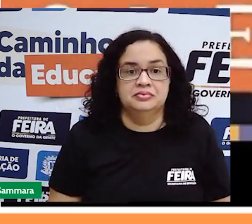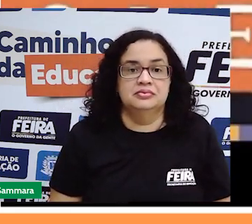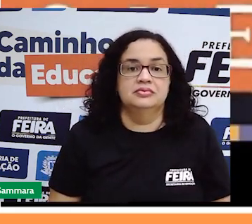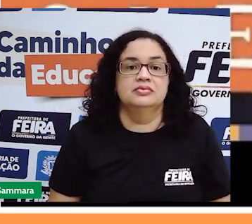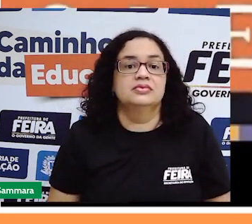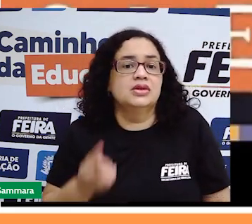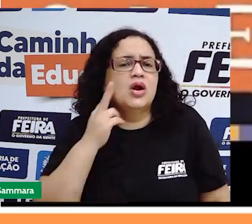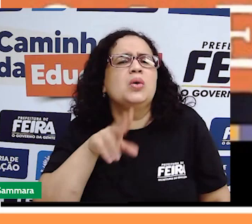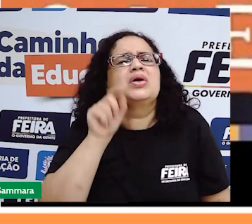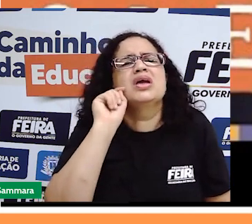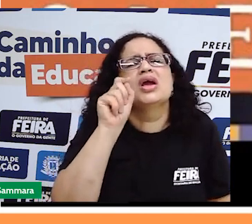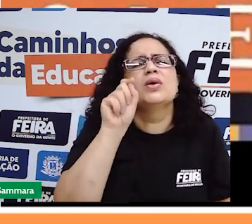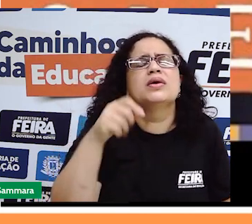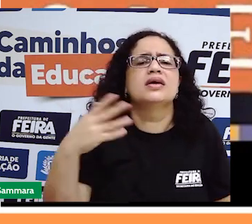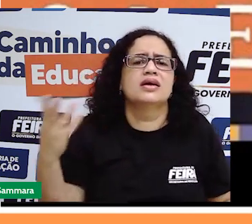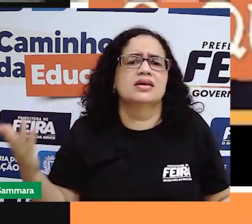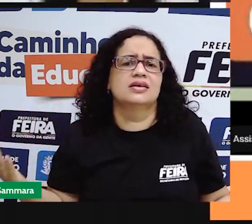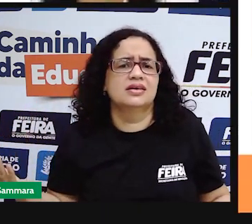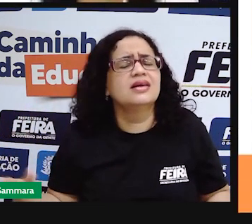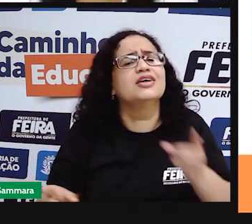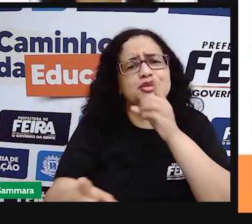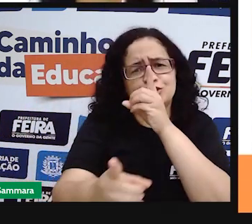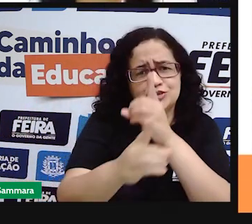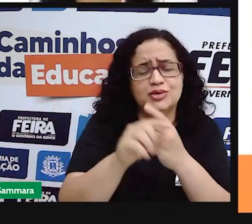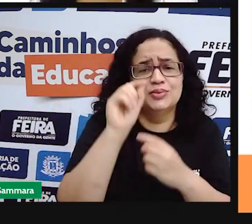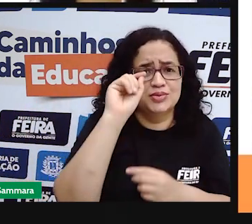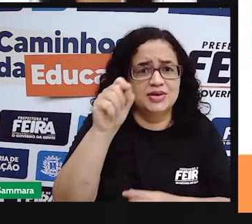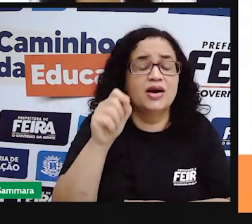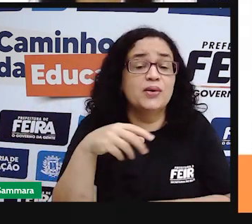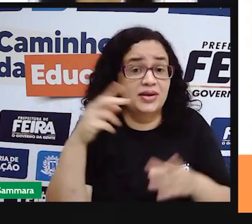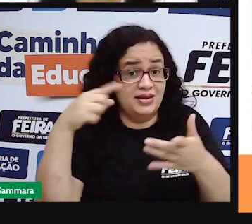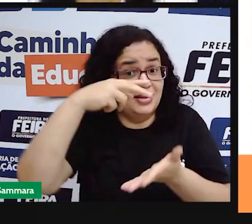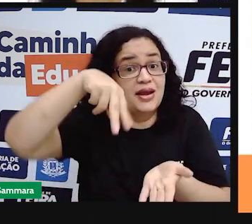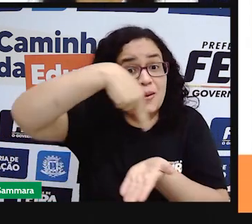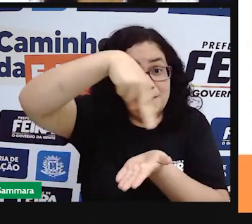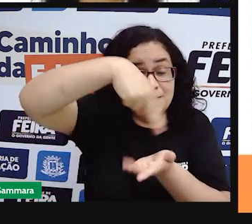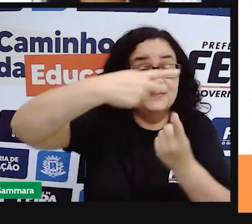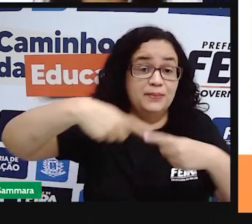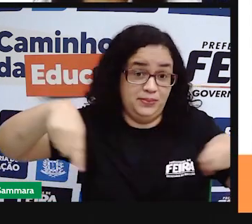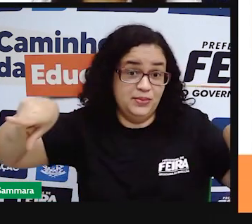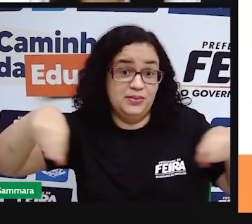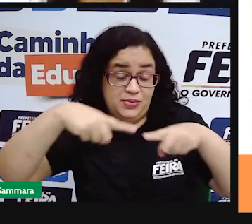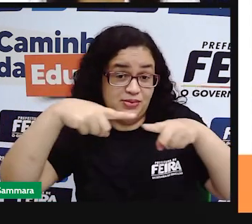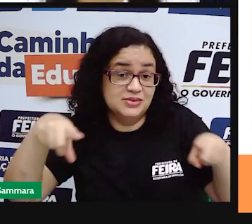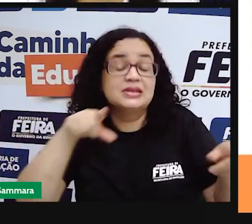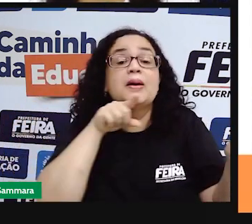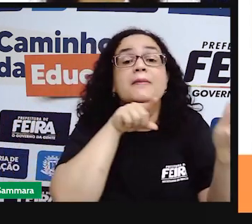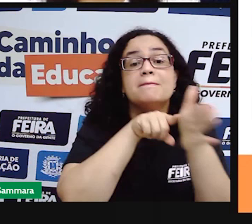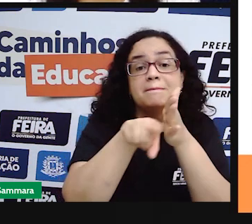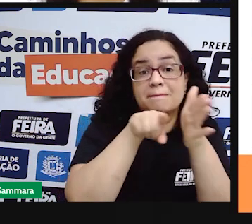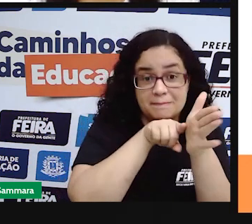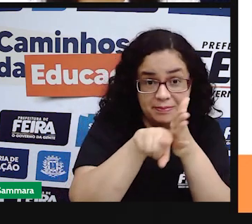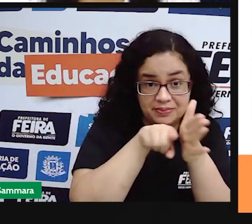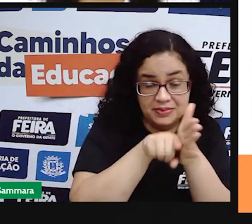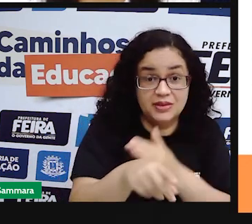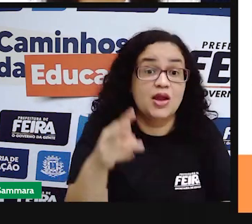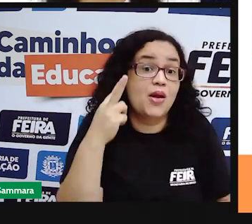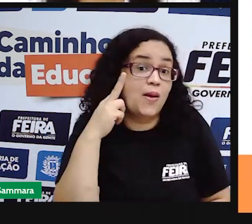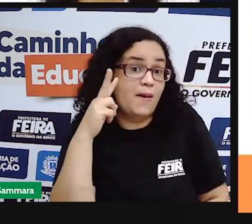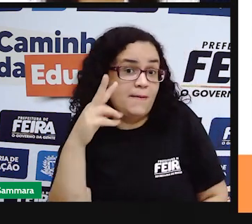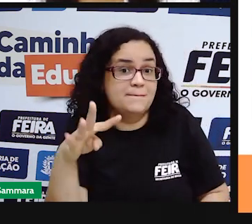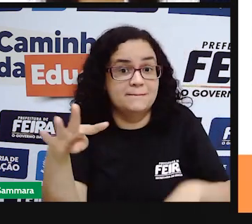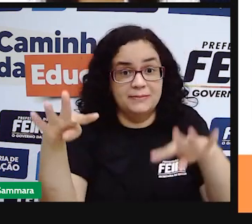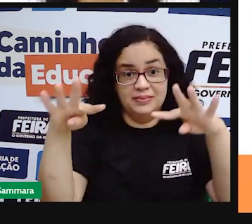Pronto, o que é o que é? Descobriram aí sobre o que a música está questionando? Olhem só,